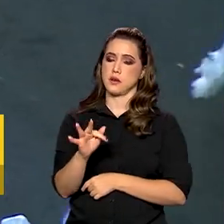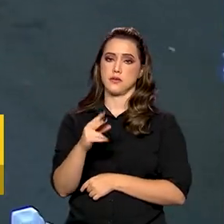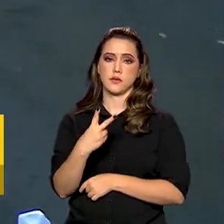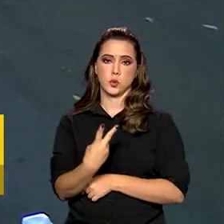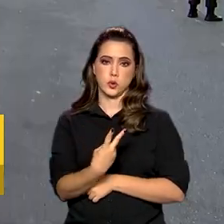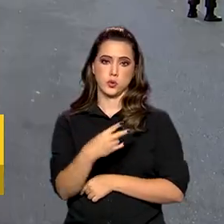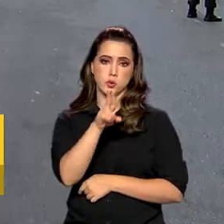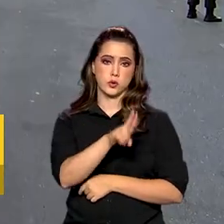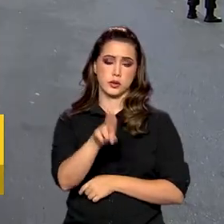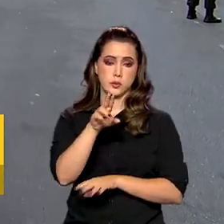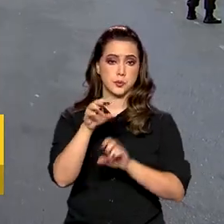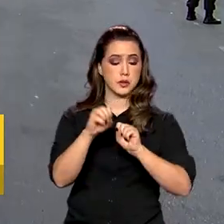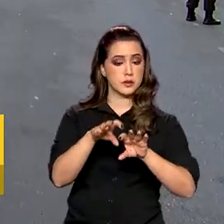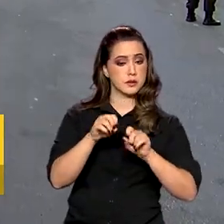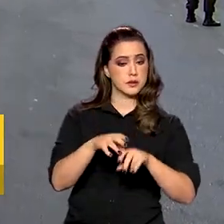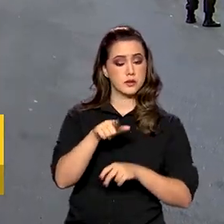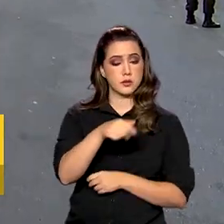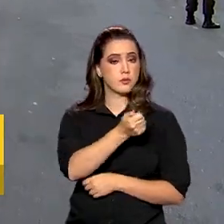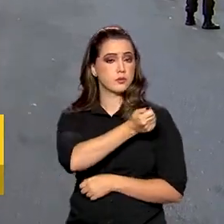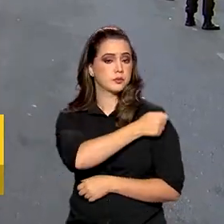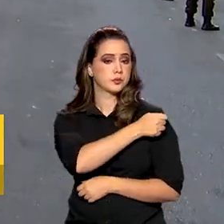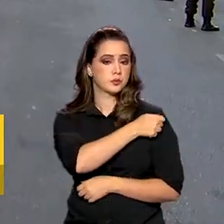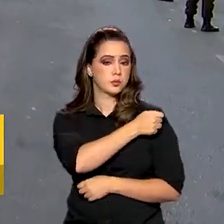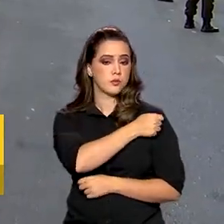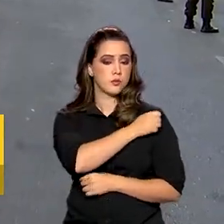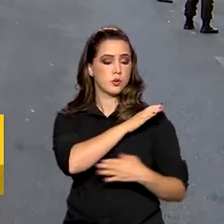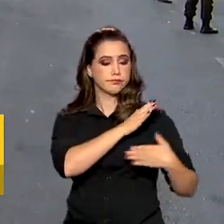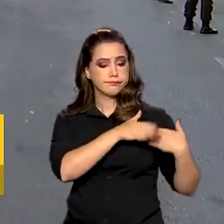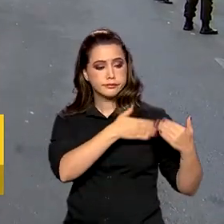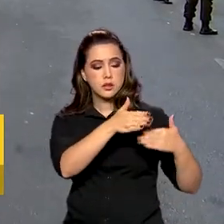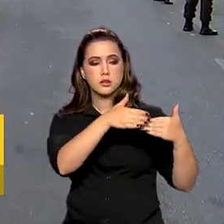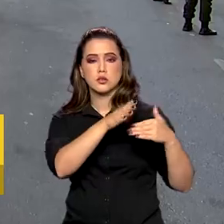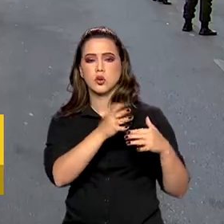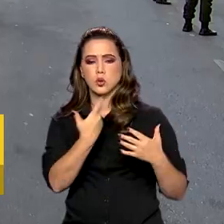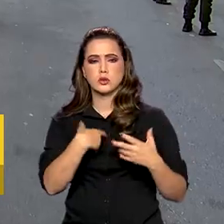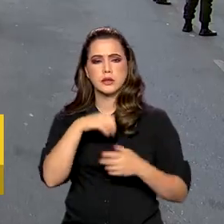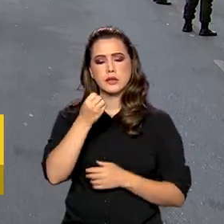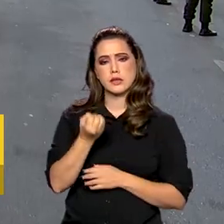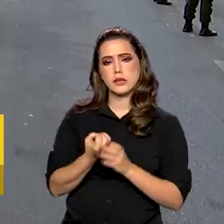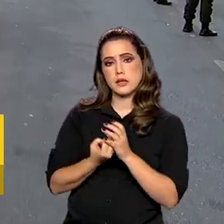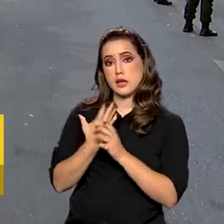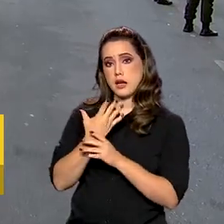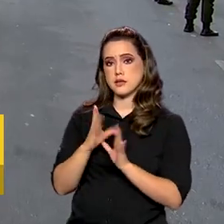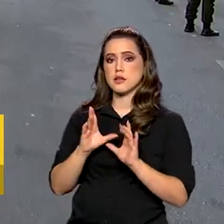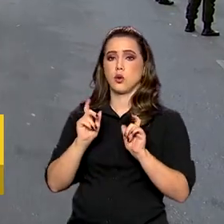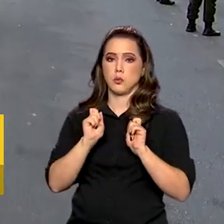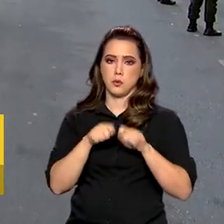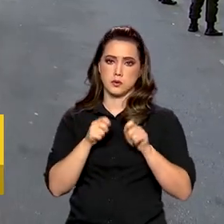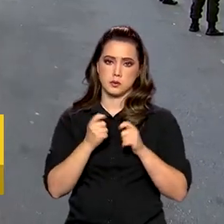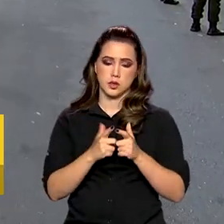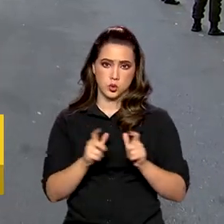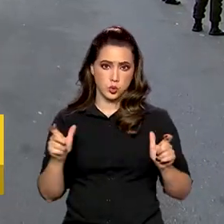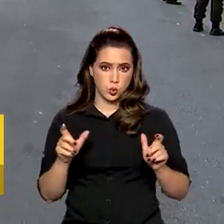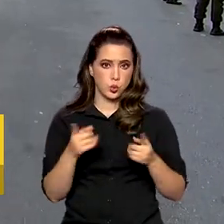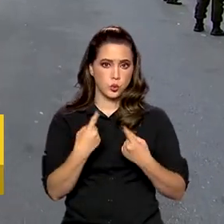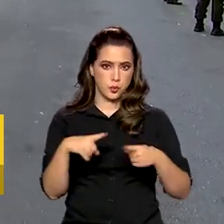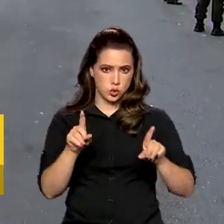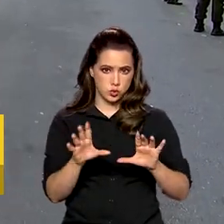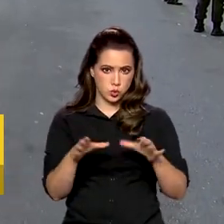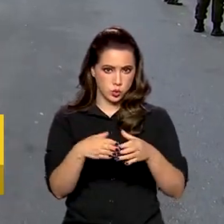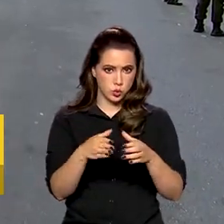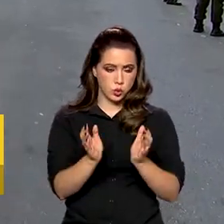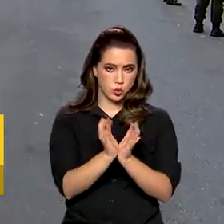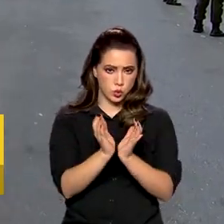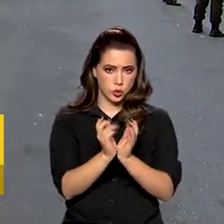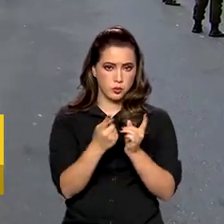sistema de aprendizagem em que o estudante passa por todas as etapas de criação de uma banda, visando a formação de profissionais da